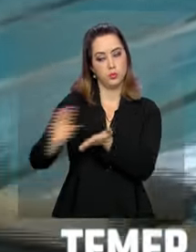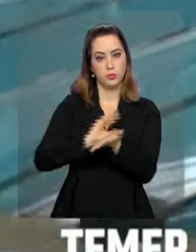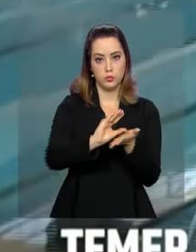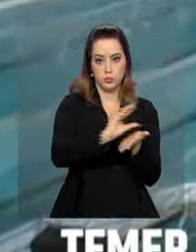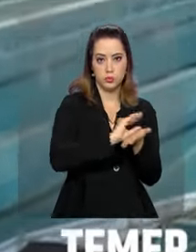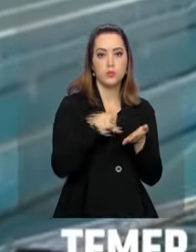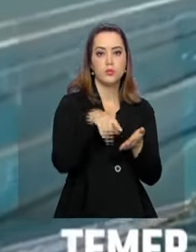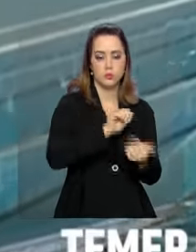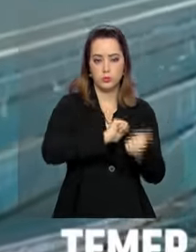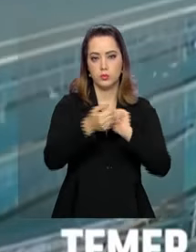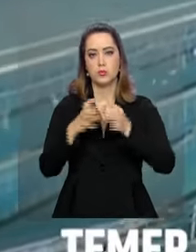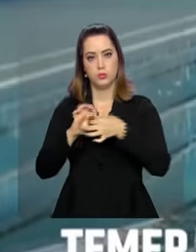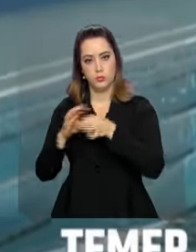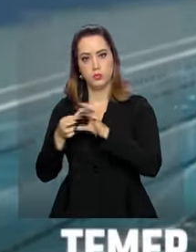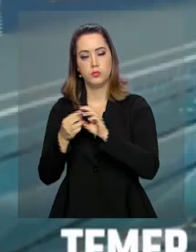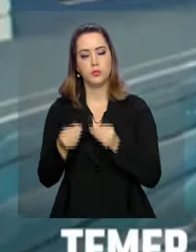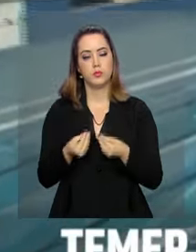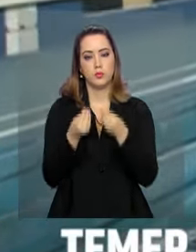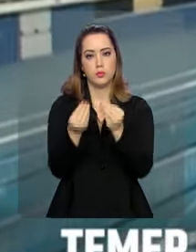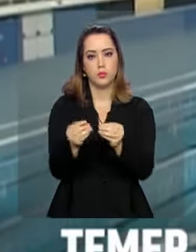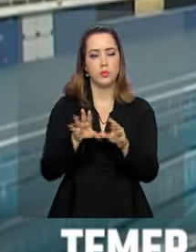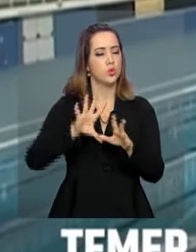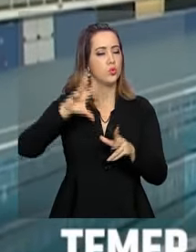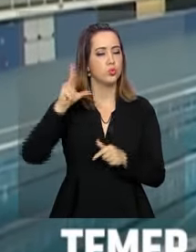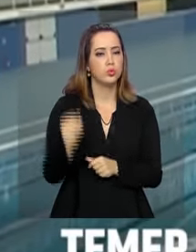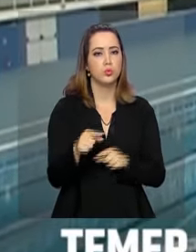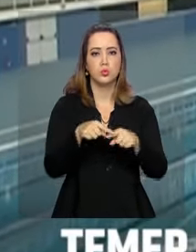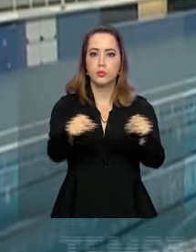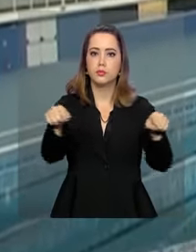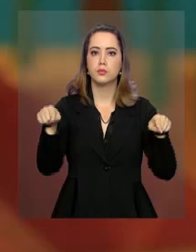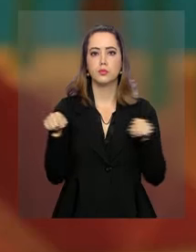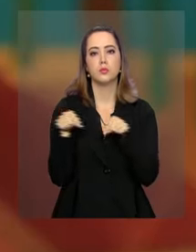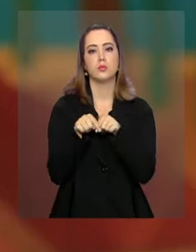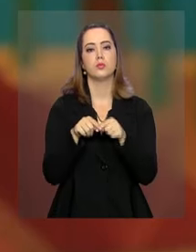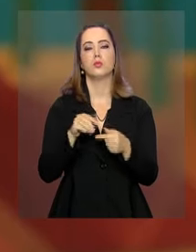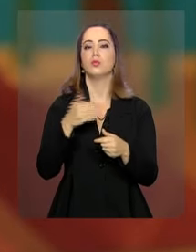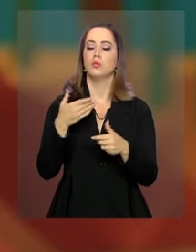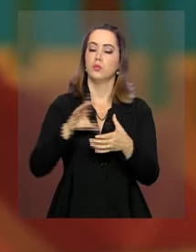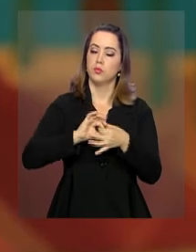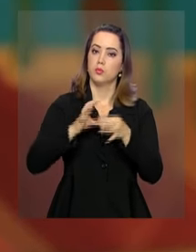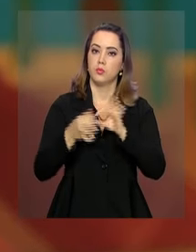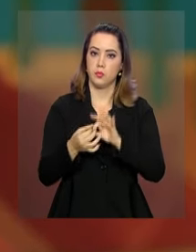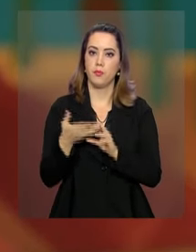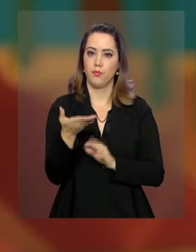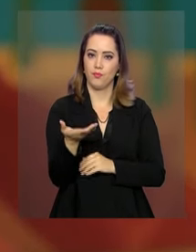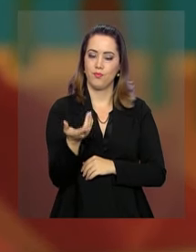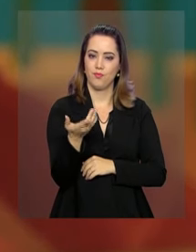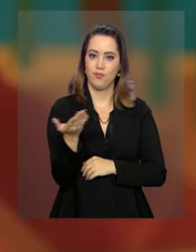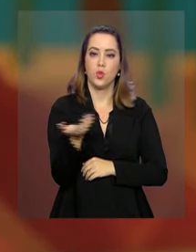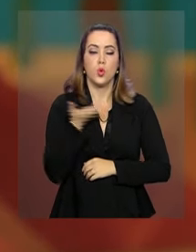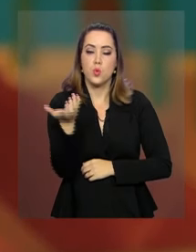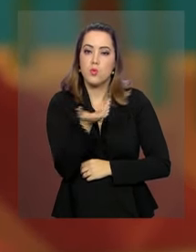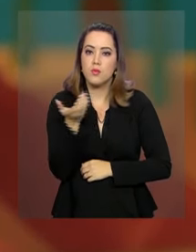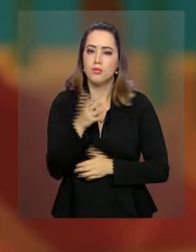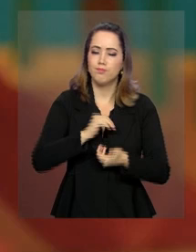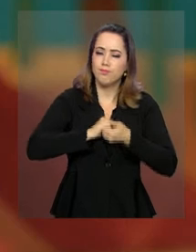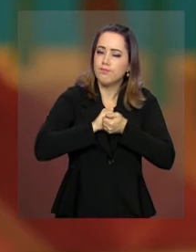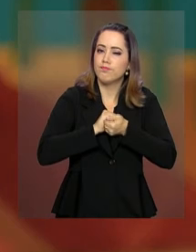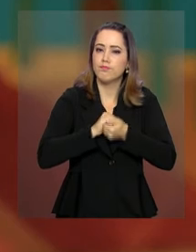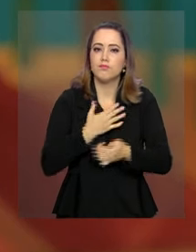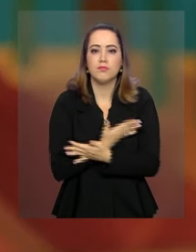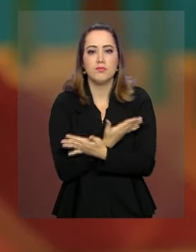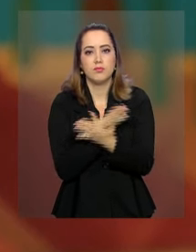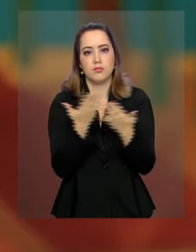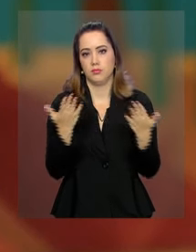nos jogos e a entrega de todas as instalações olímpicas. Nós queremos é nos